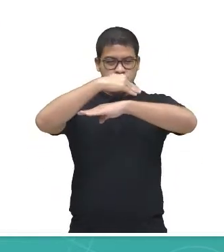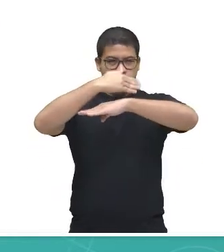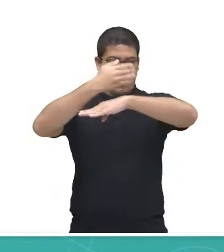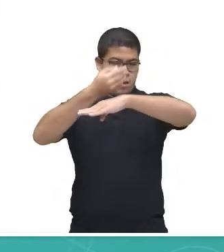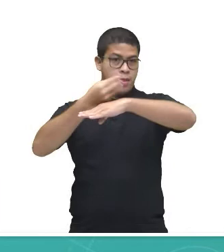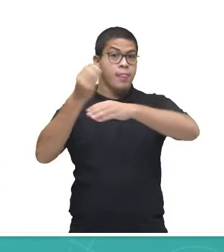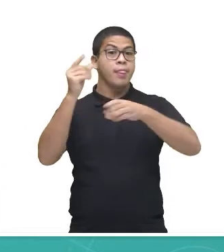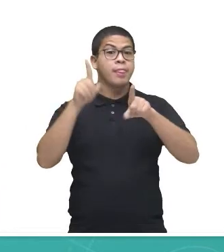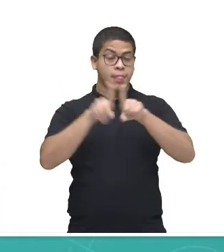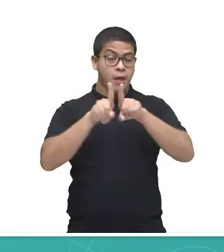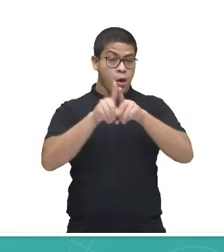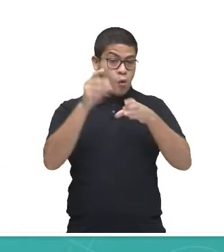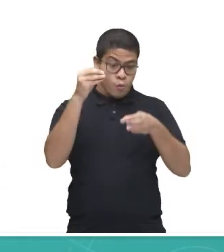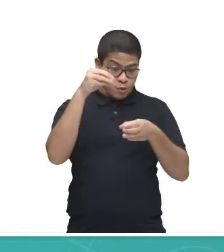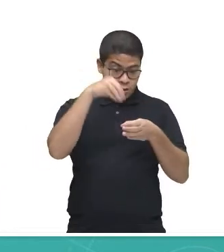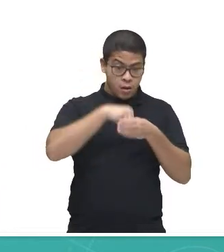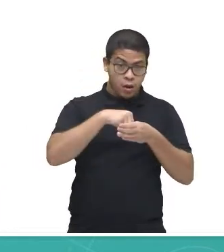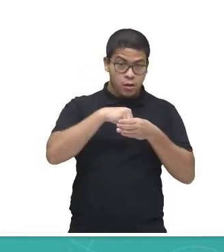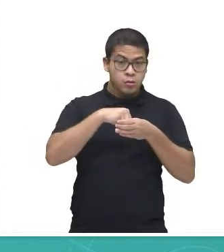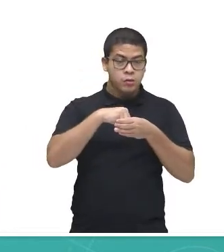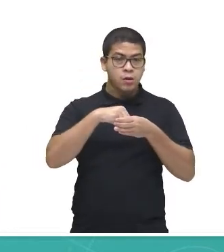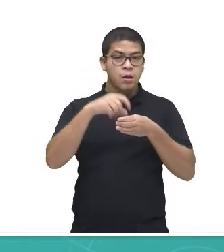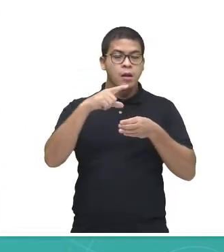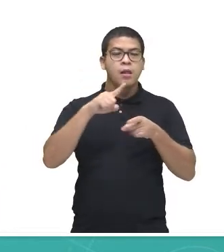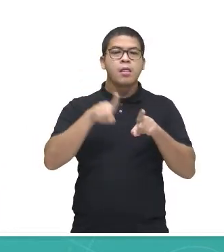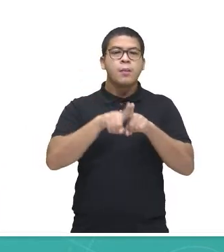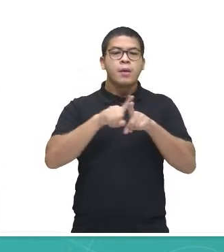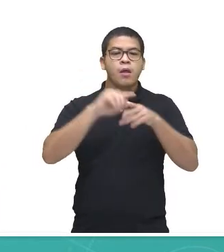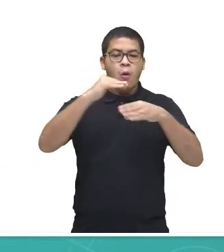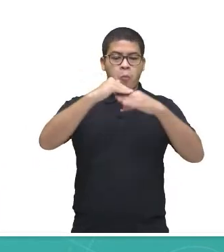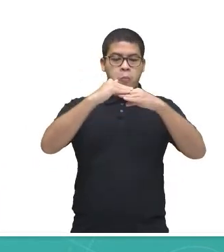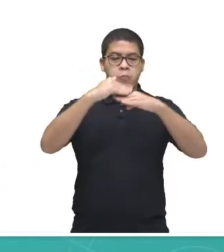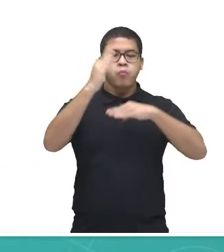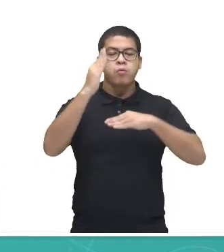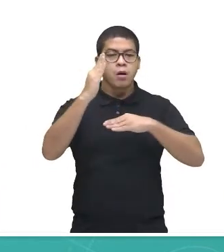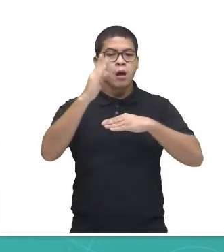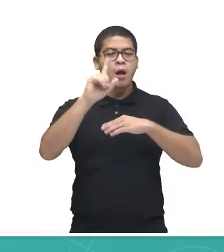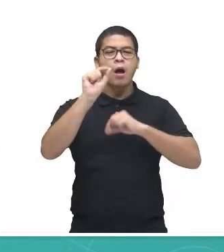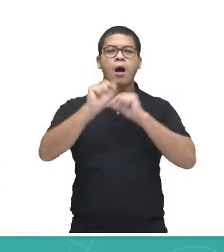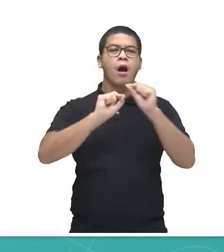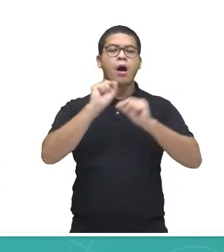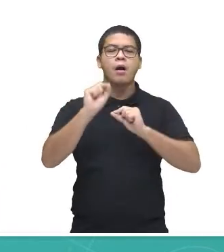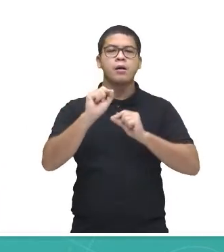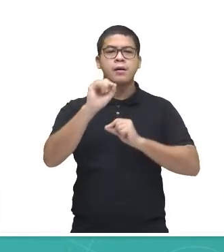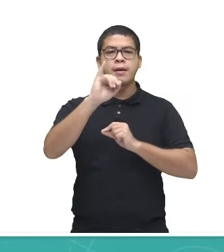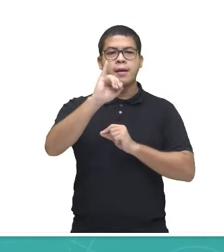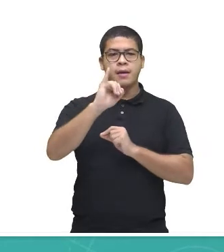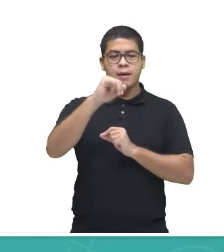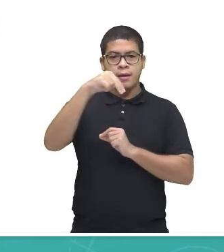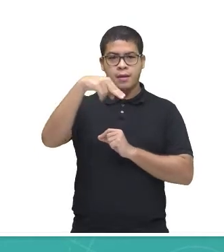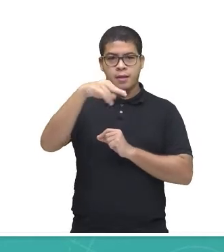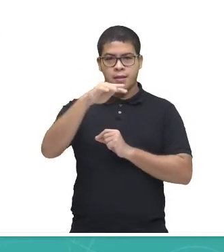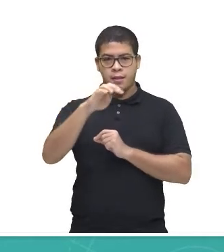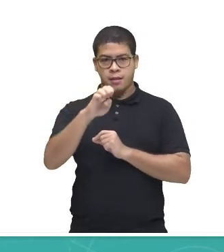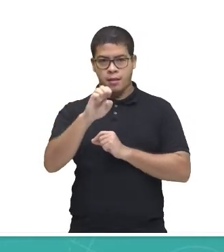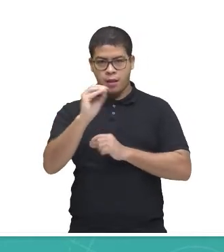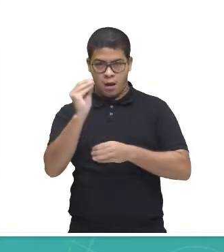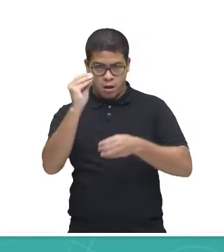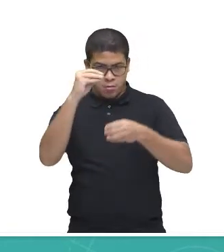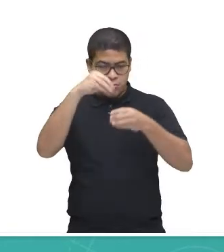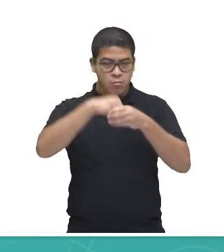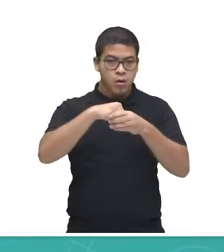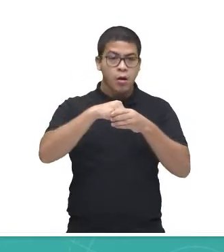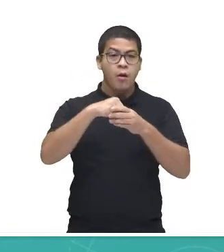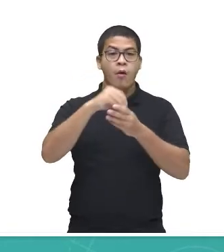dois pares que eu estou pintando de preto. E eu tenho aqui esses dois pares que eu estou pintando de azul,